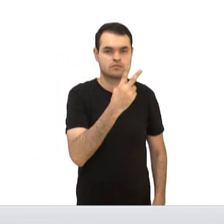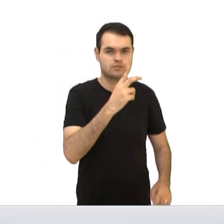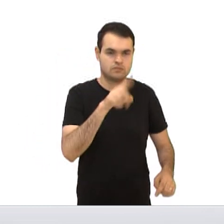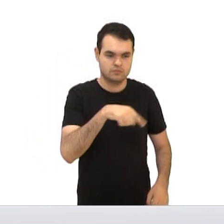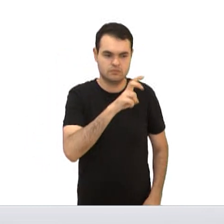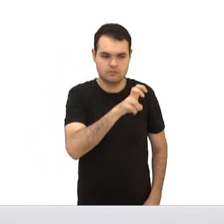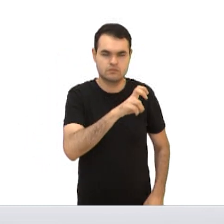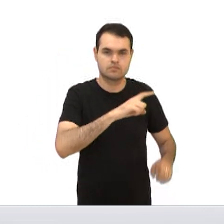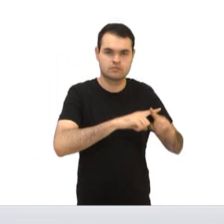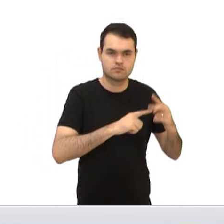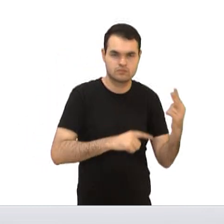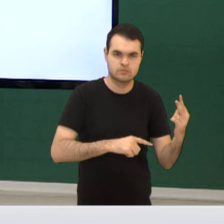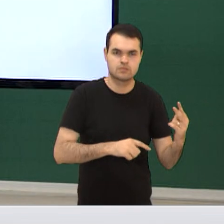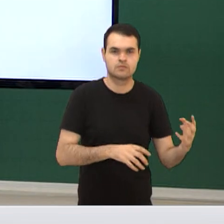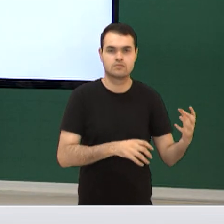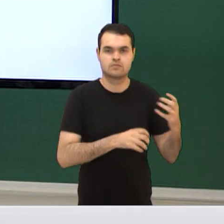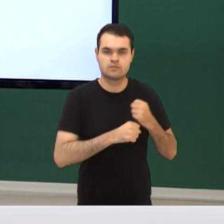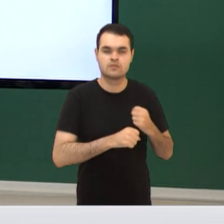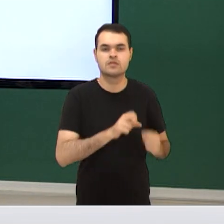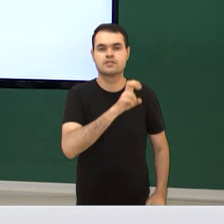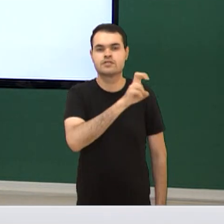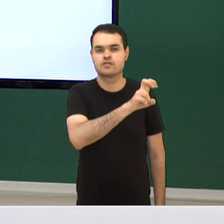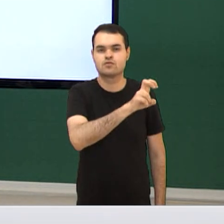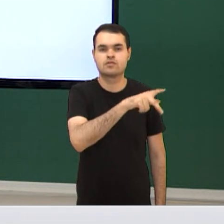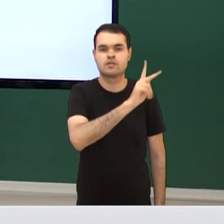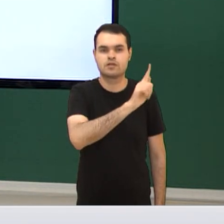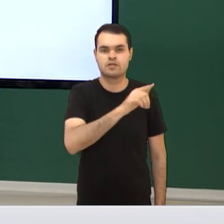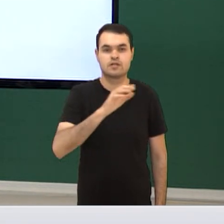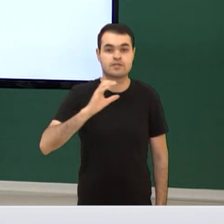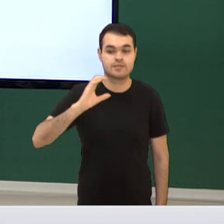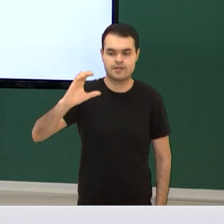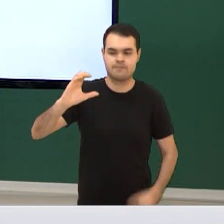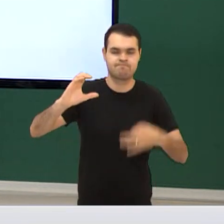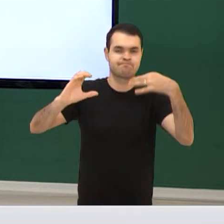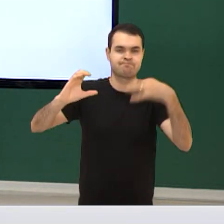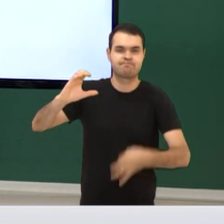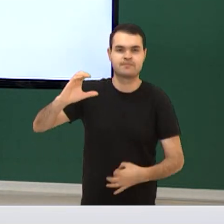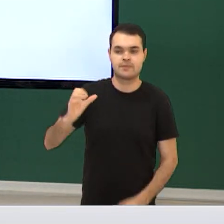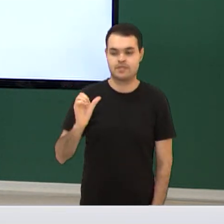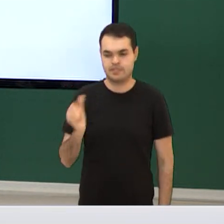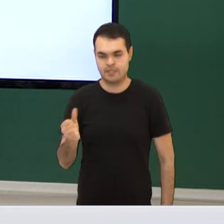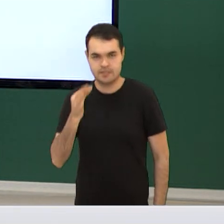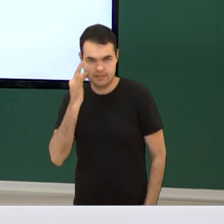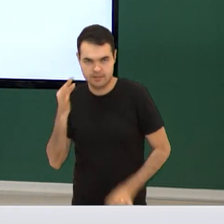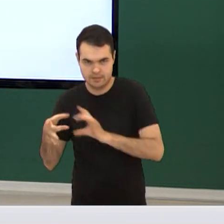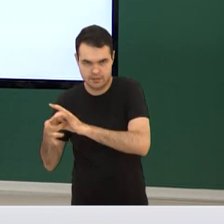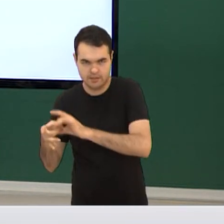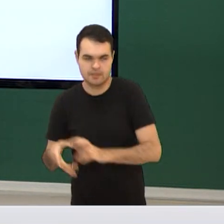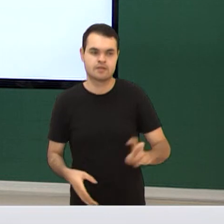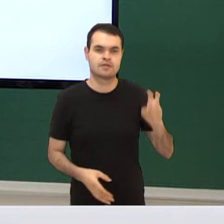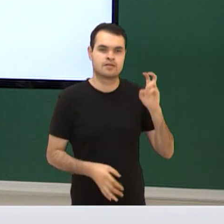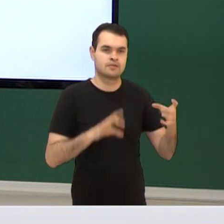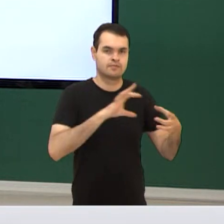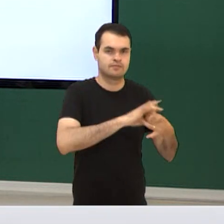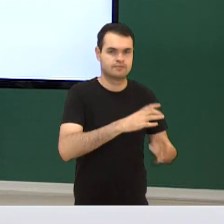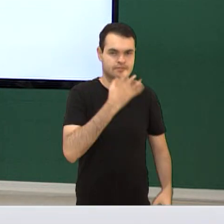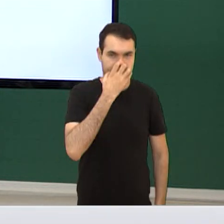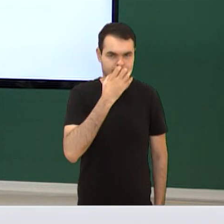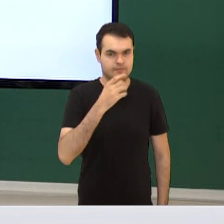4 gatos em sua casa. 4. Se cada gato come 1,5 kg de ração, 4 vezes